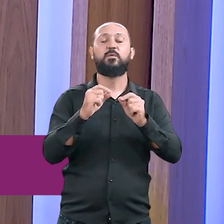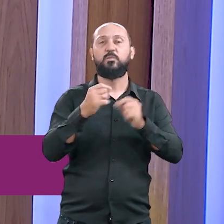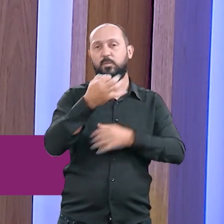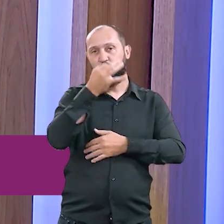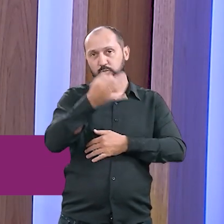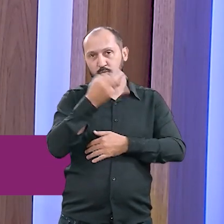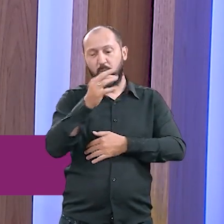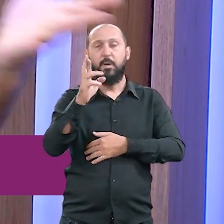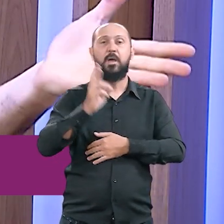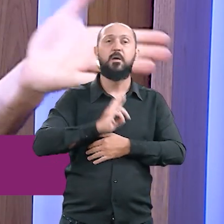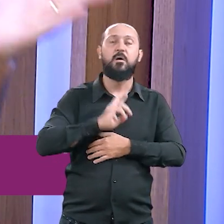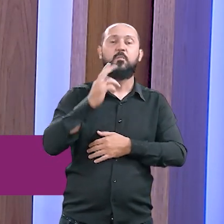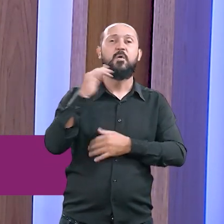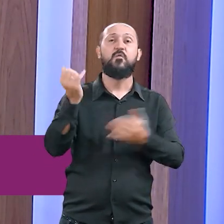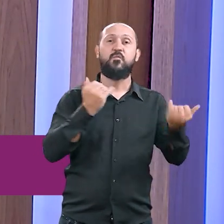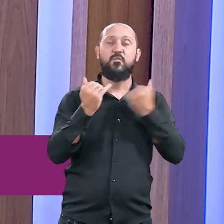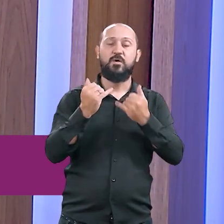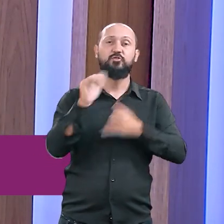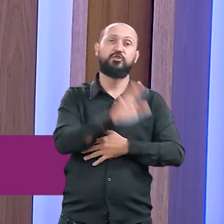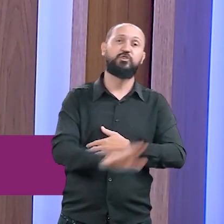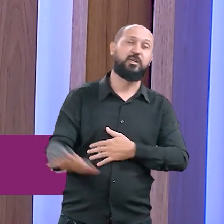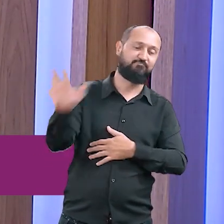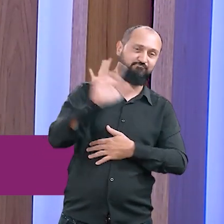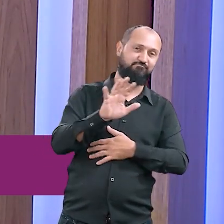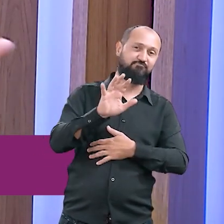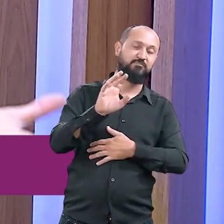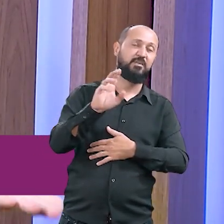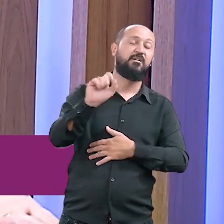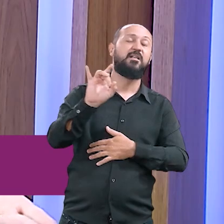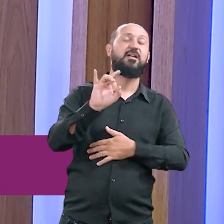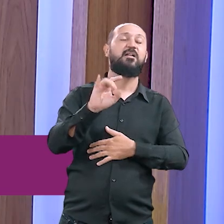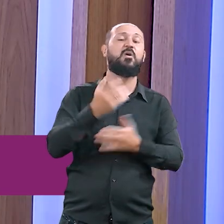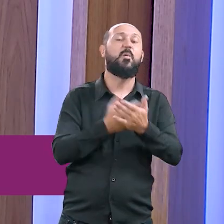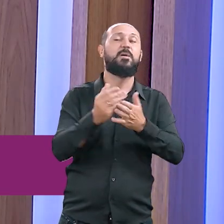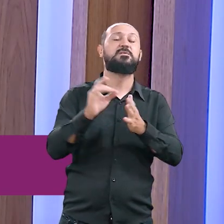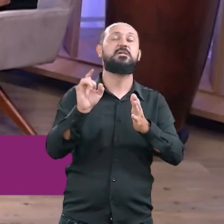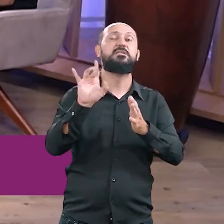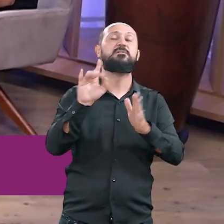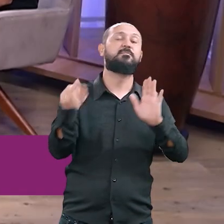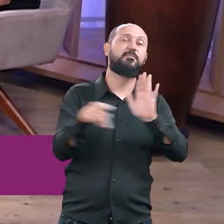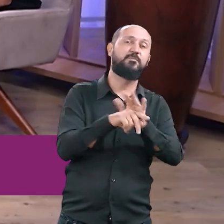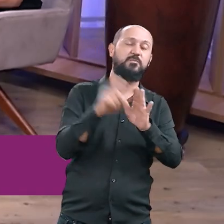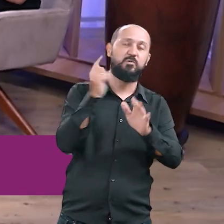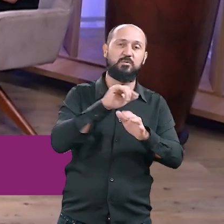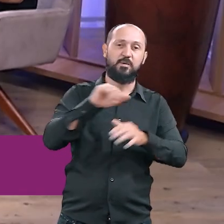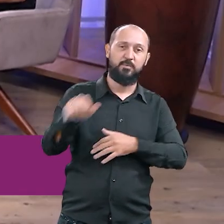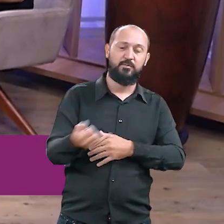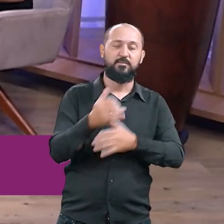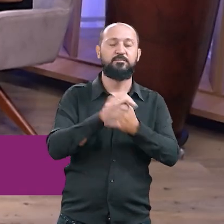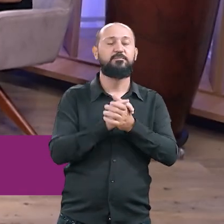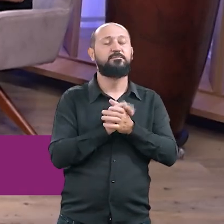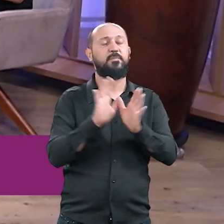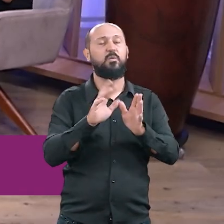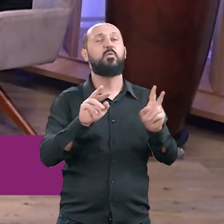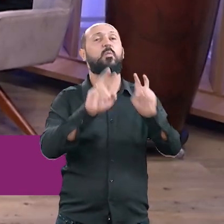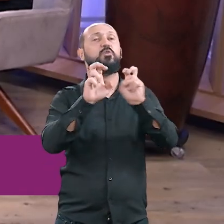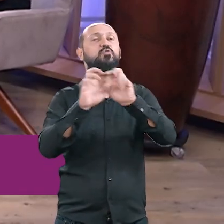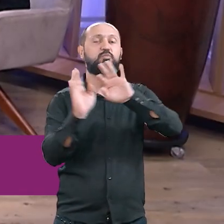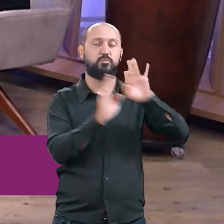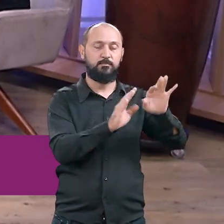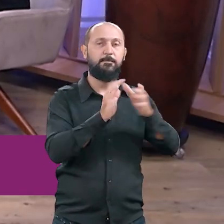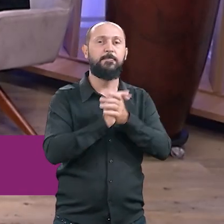esse contexto antes de começar uma conversa, porque aí daí para frente no futuro, toda vez que você conversar, continuar ali naquela